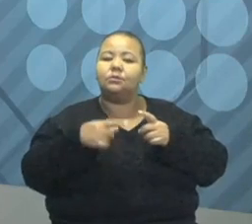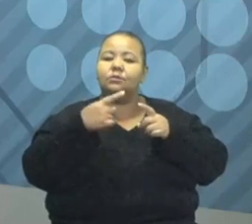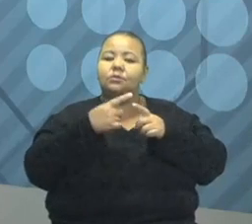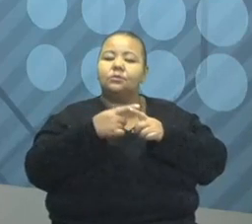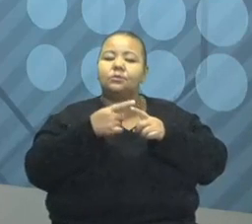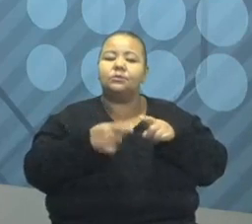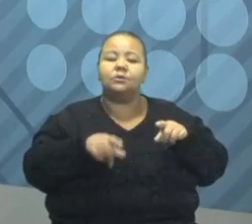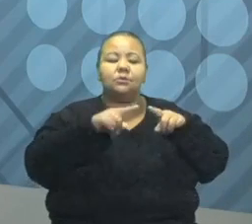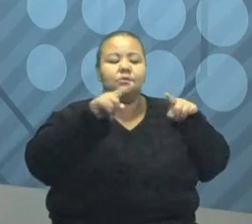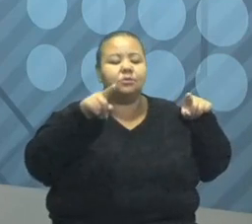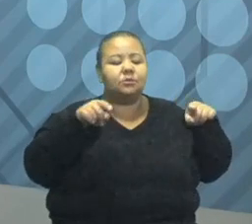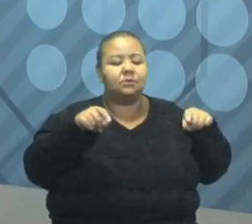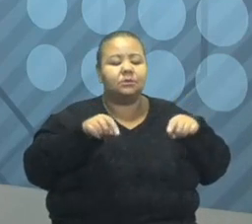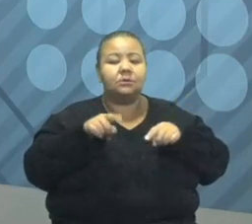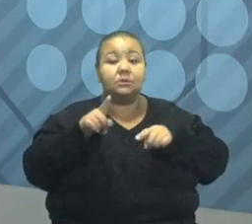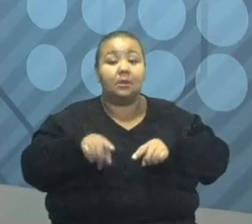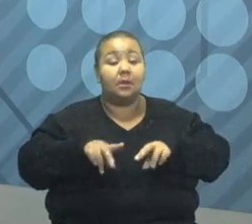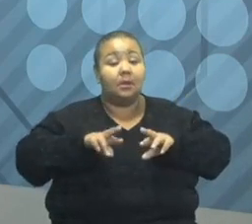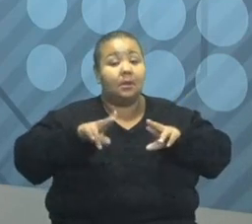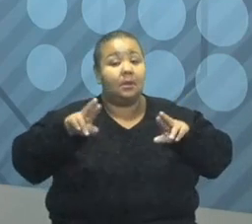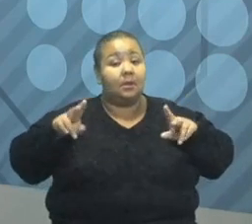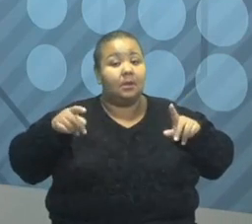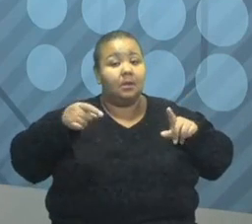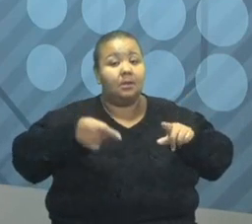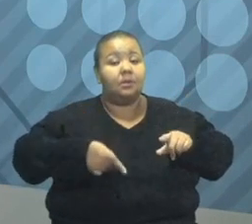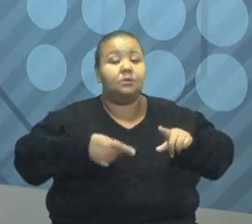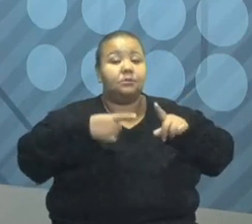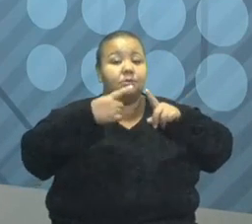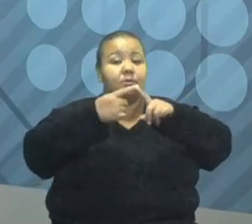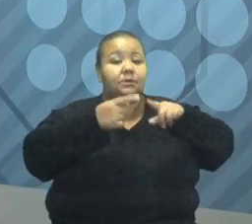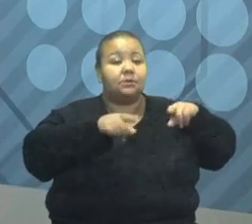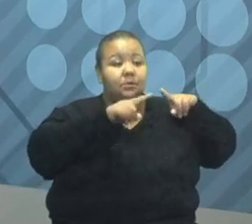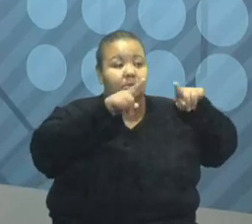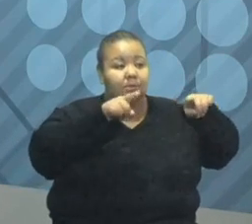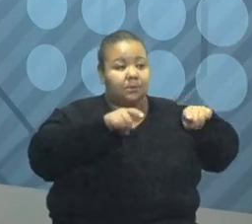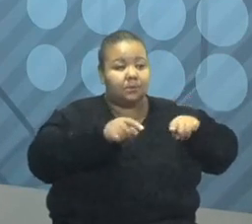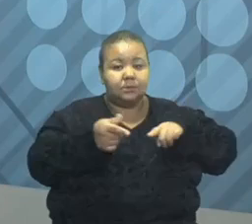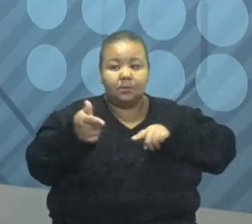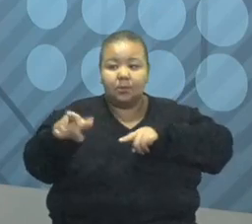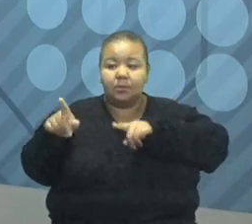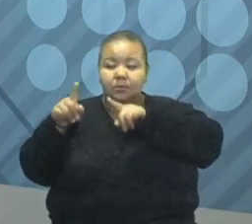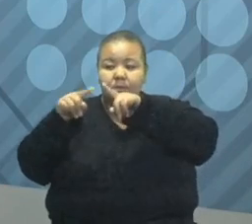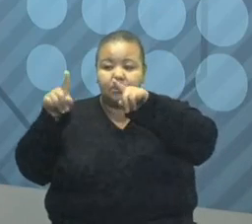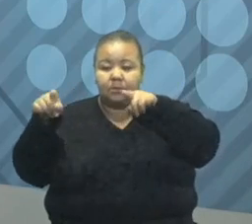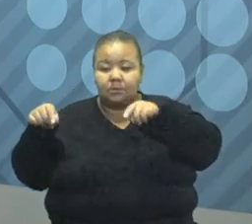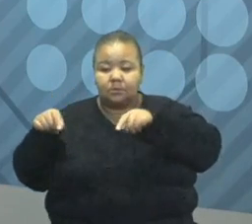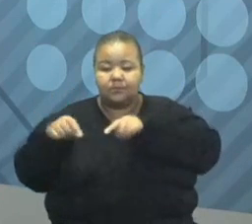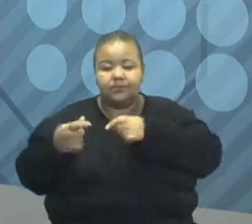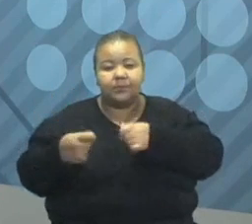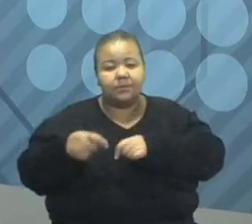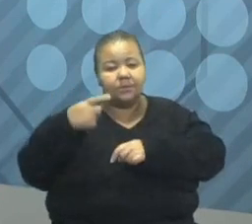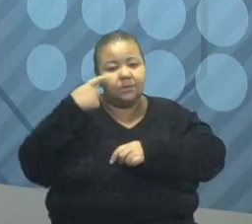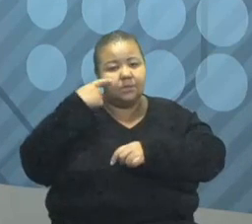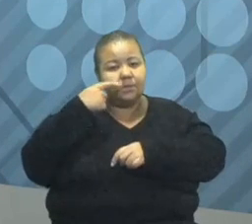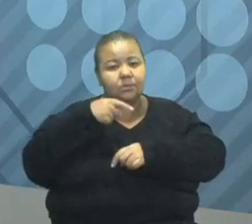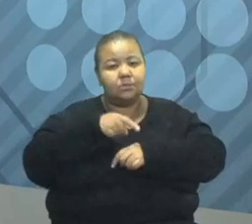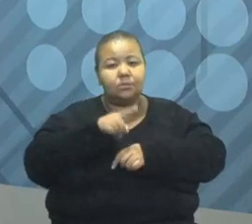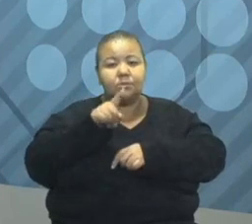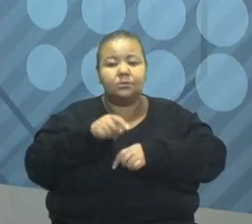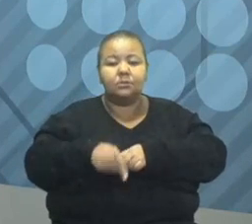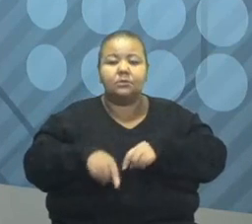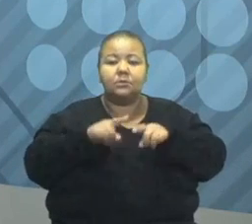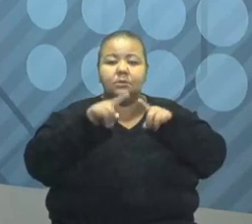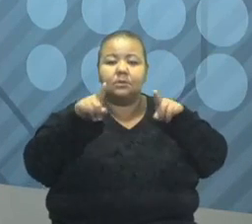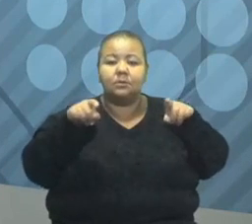de matrizes? Ela é diferente. A multiplicação de matrizes, nós temos que levar em consideração que a